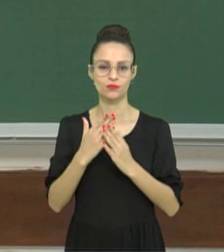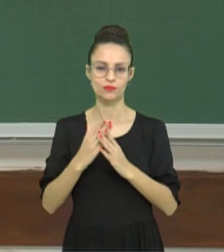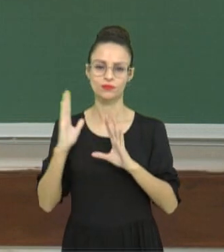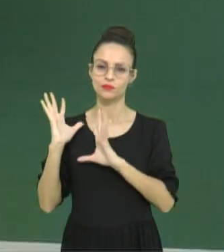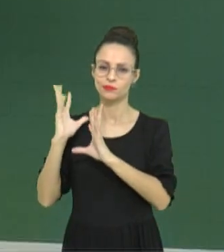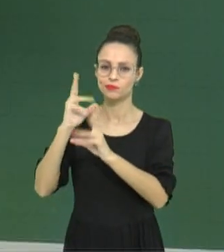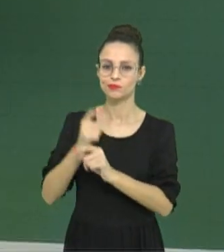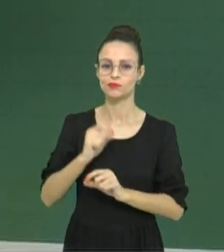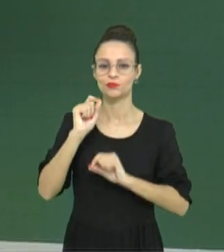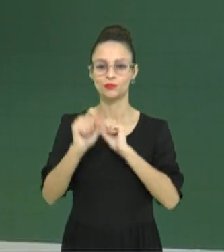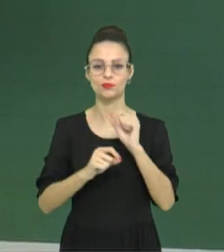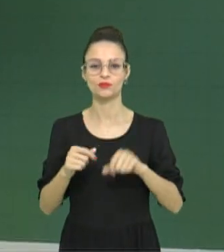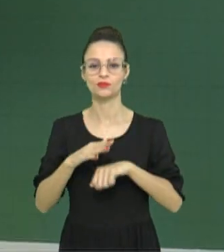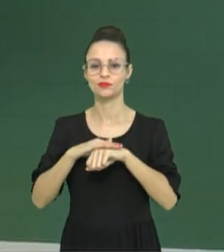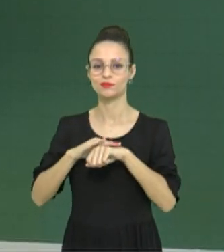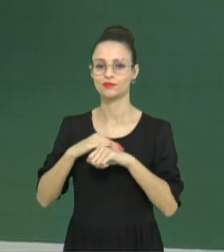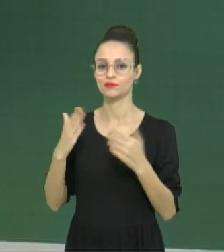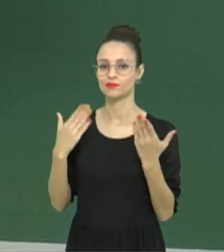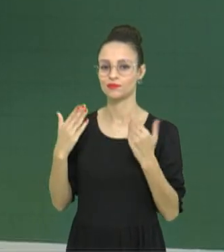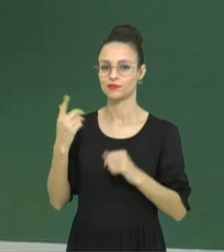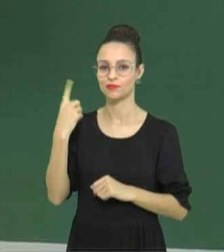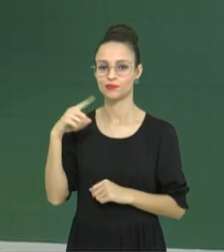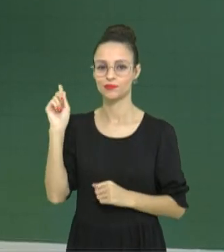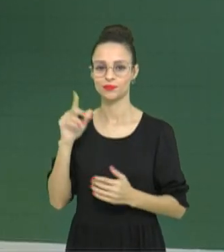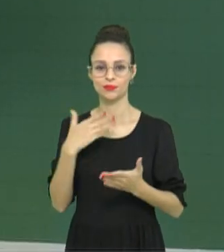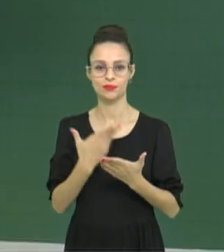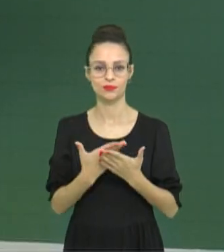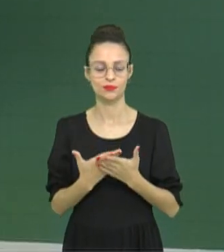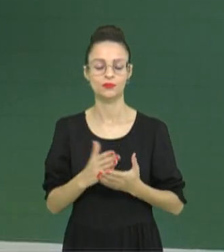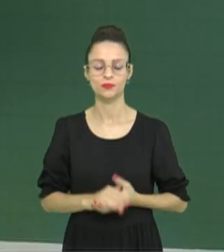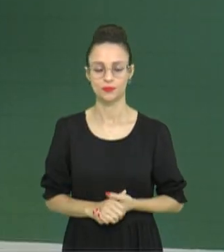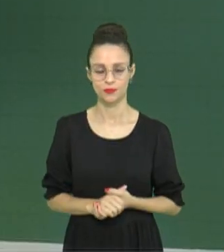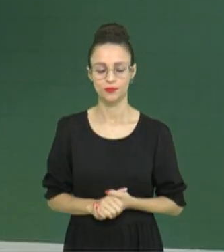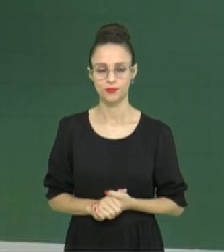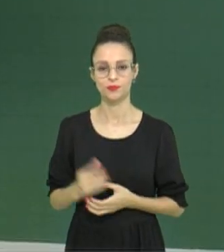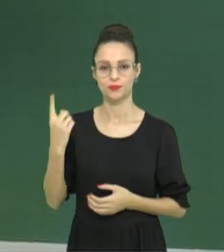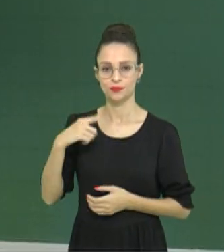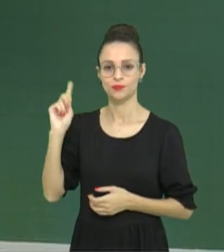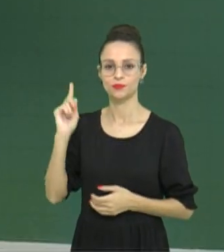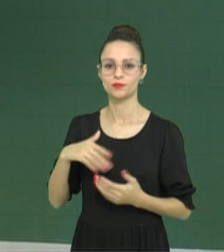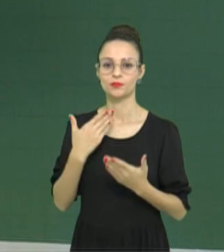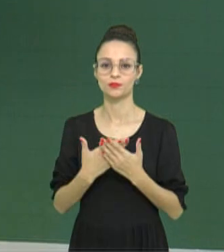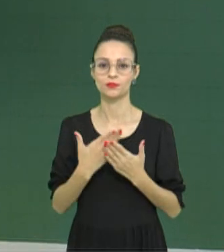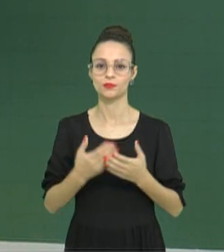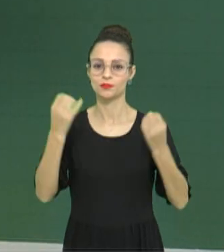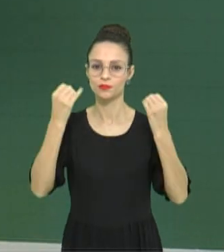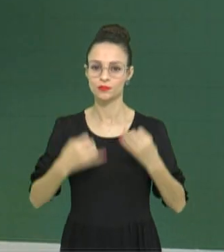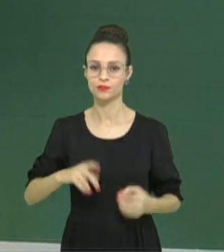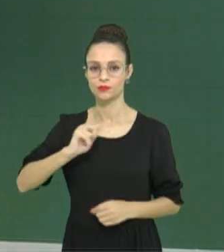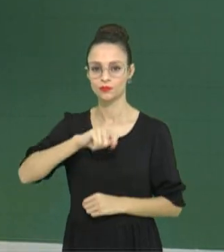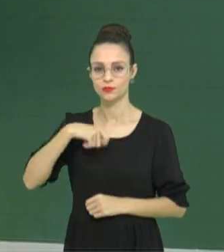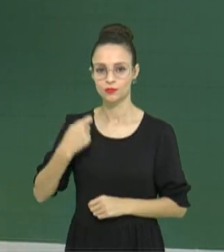aí do que a gente conversou na aula passada. Bem, na aula passada nós falamos, sobre a